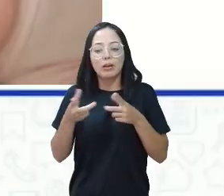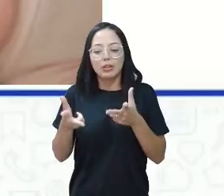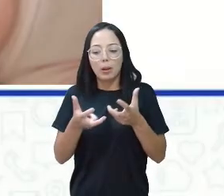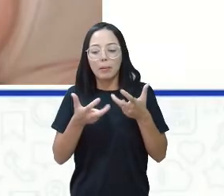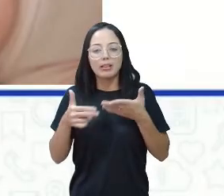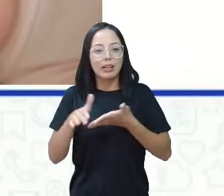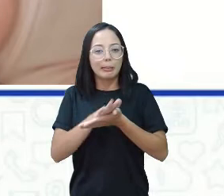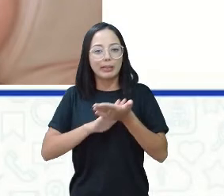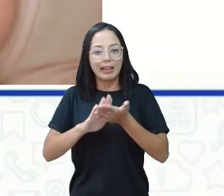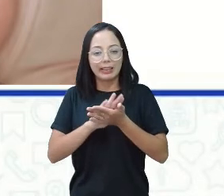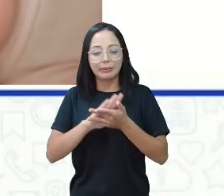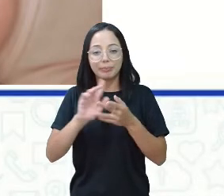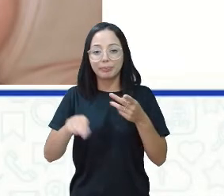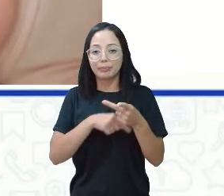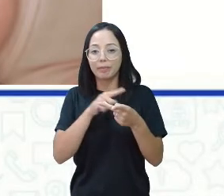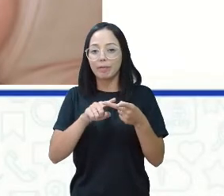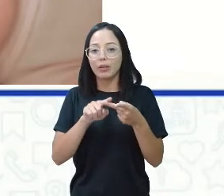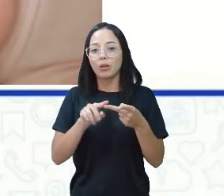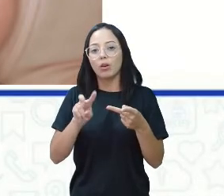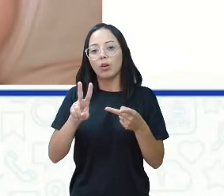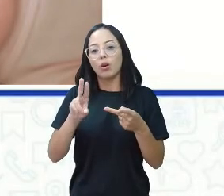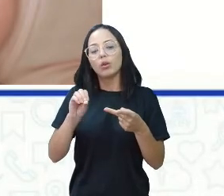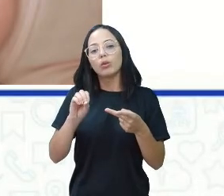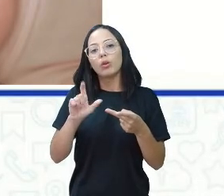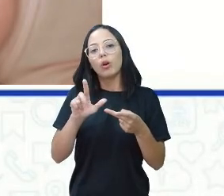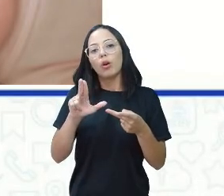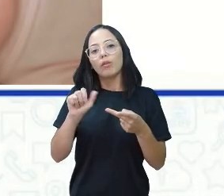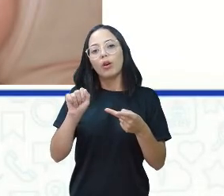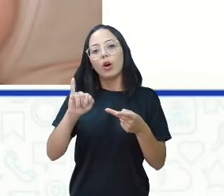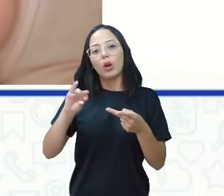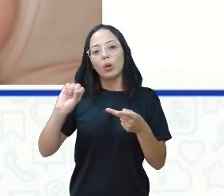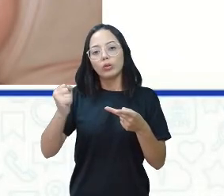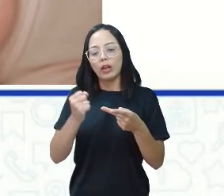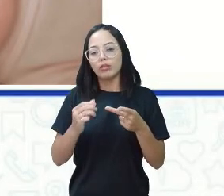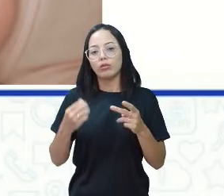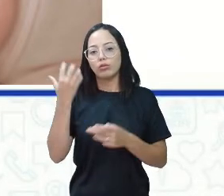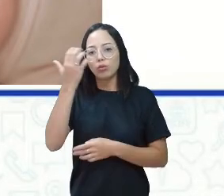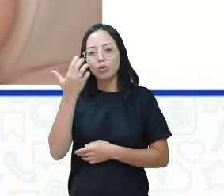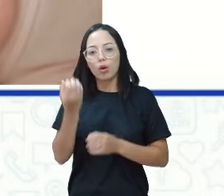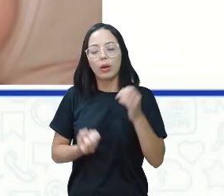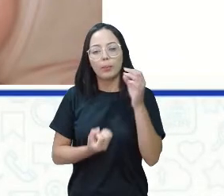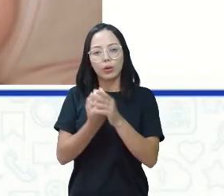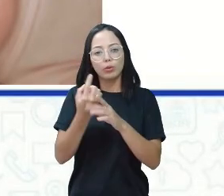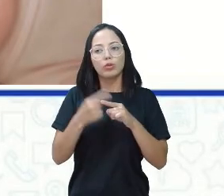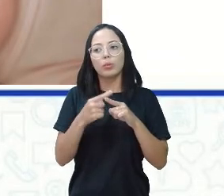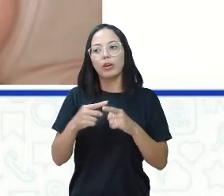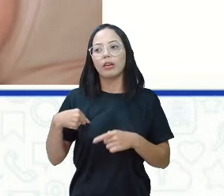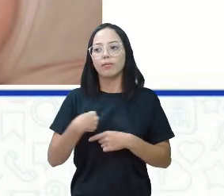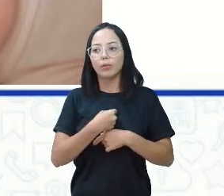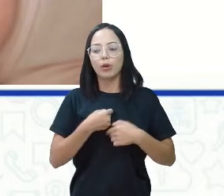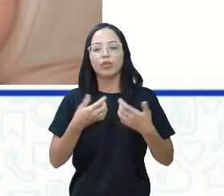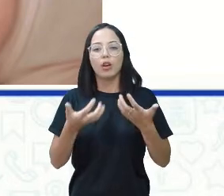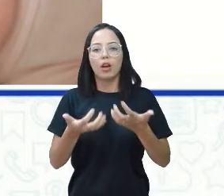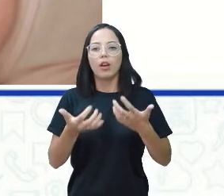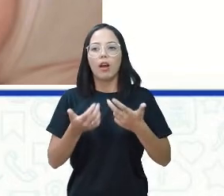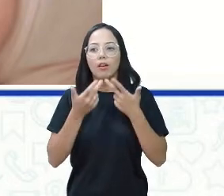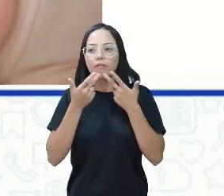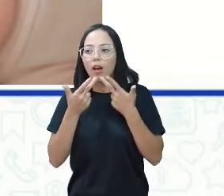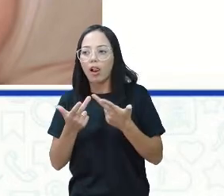perceber. E os voluntários seriam aqueles sons que a gente produz porque a gente quer produzir,